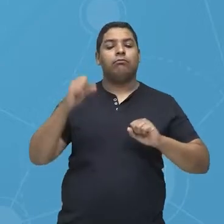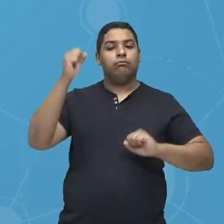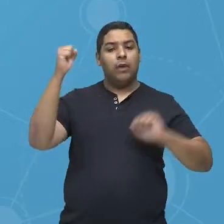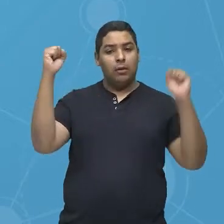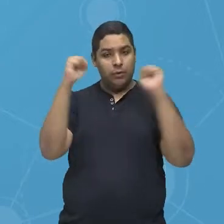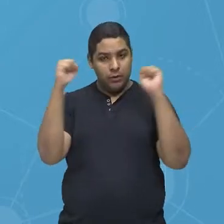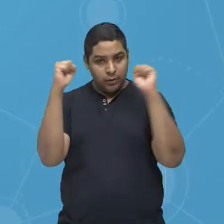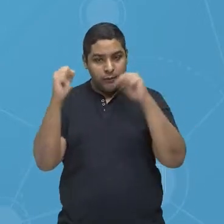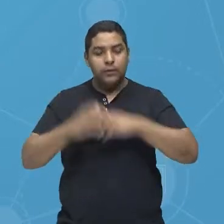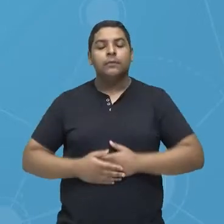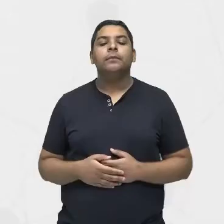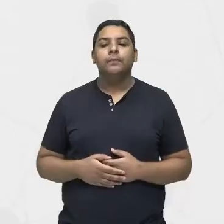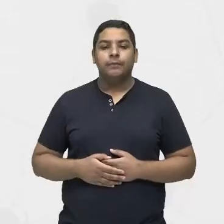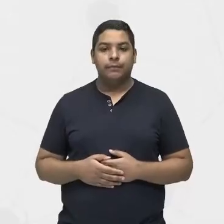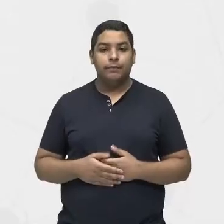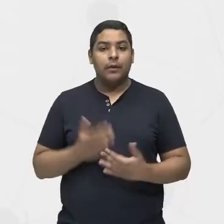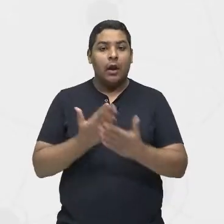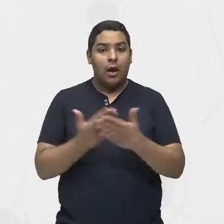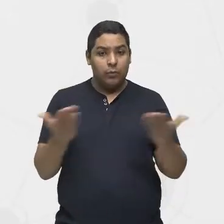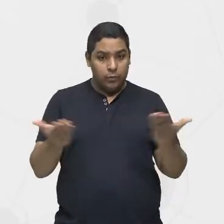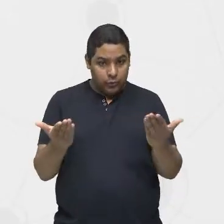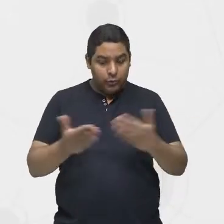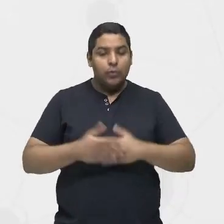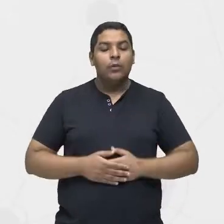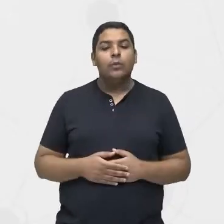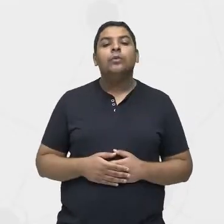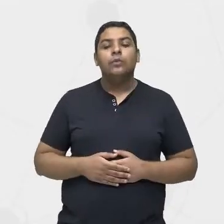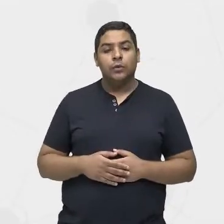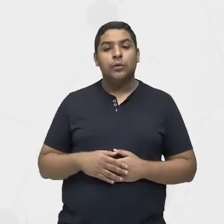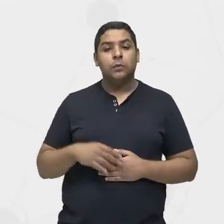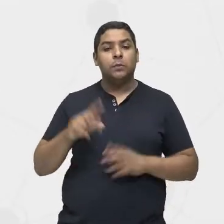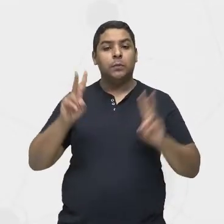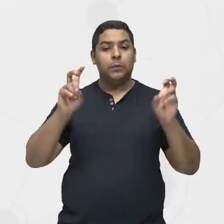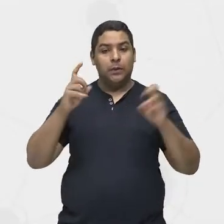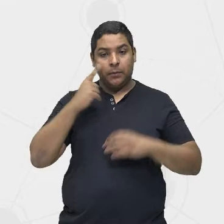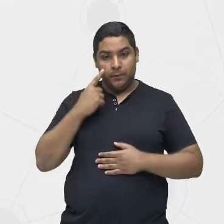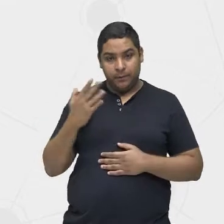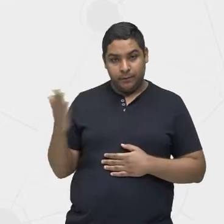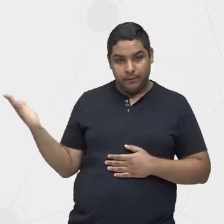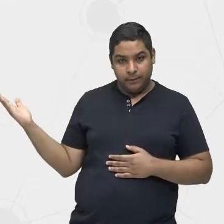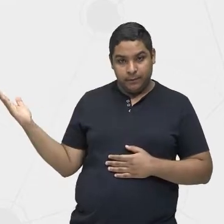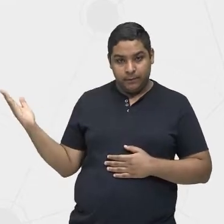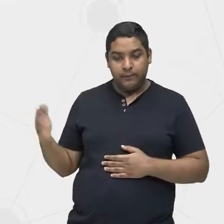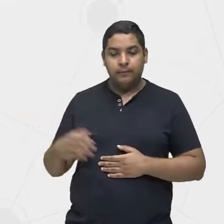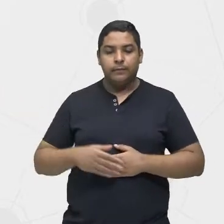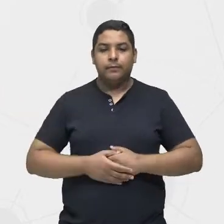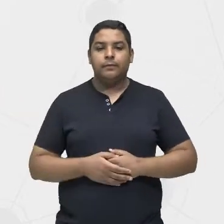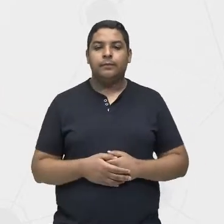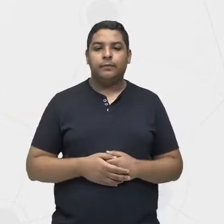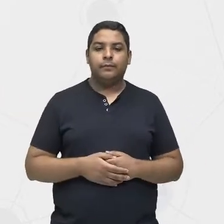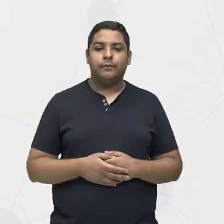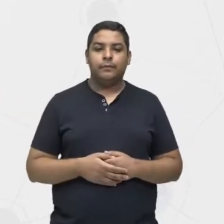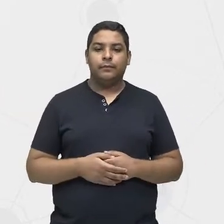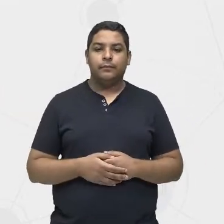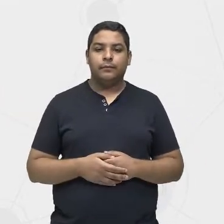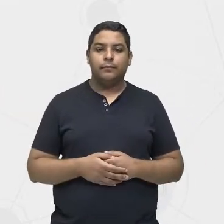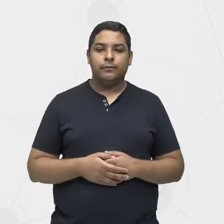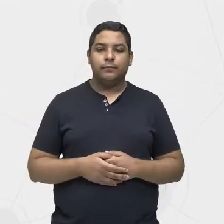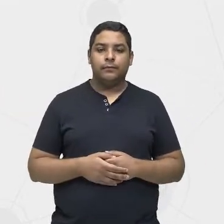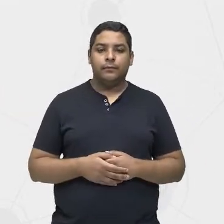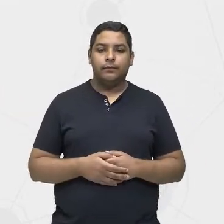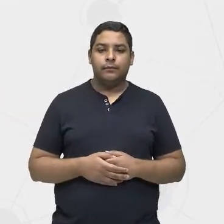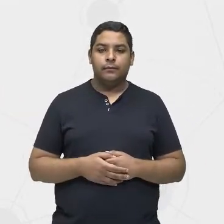nossa aula de hoje, que é sobre o seguinte, xadrez, quarta aula, né? Bom, a gente na verdade vai ter